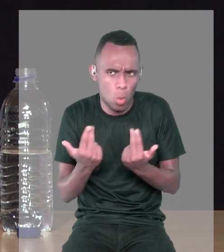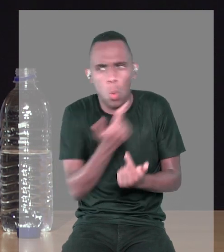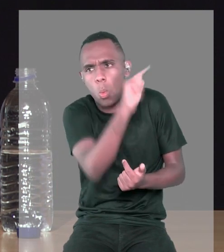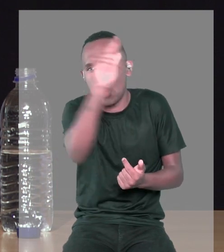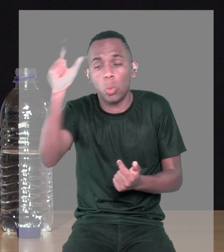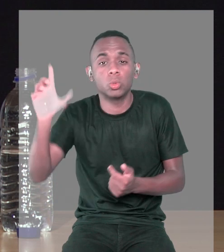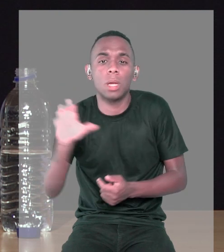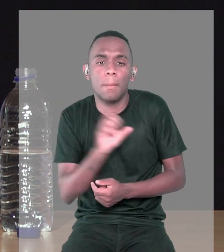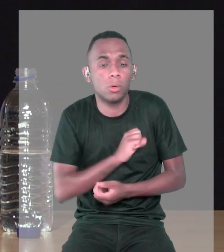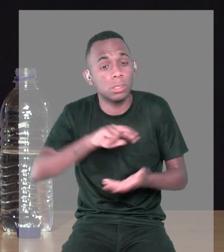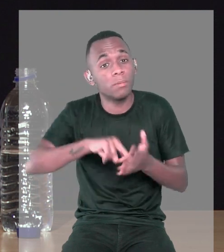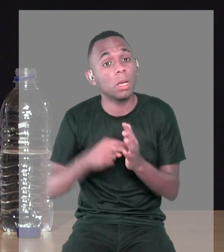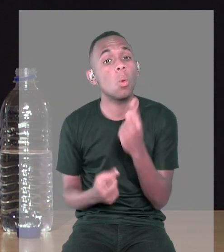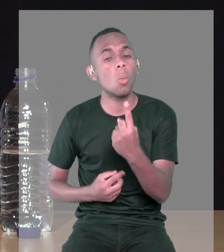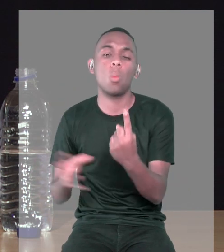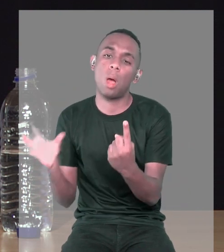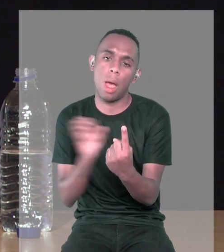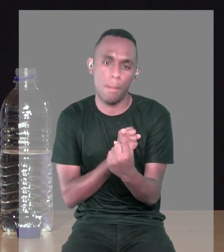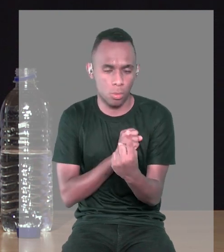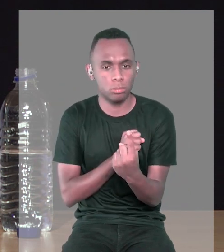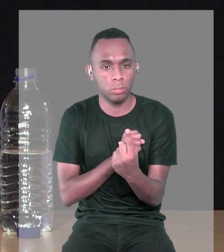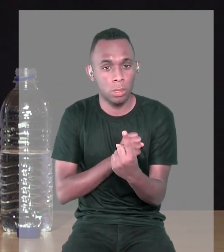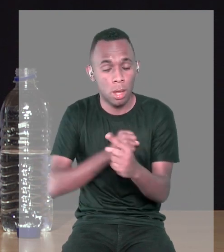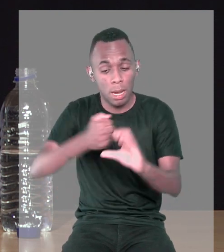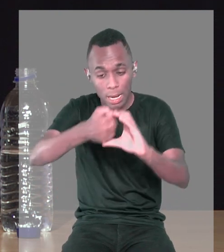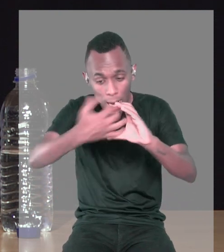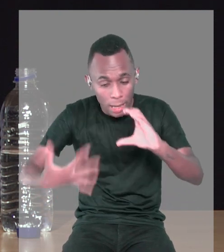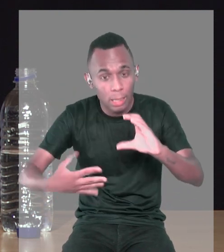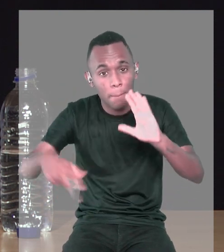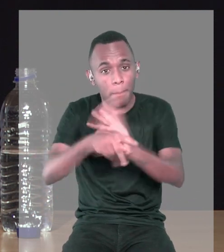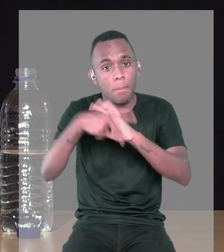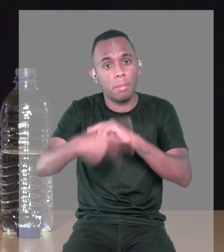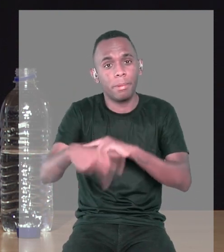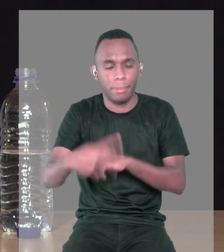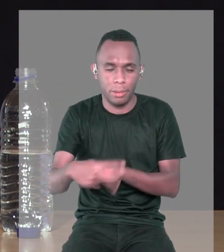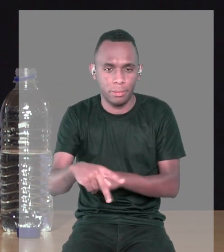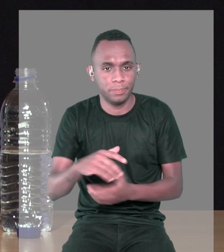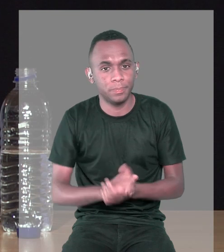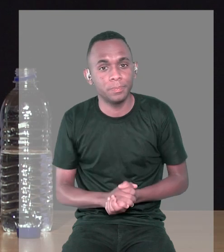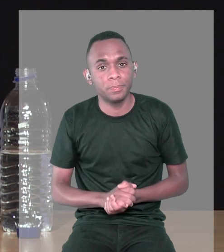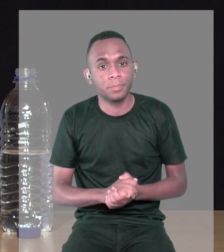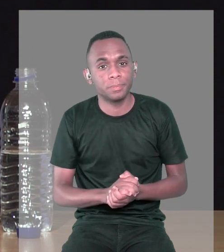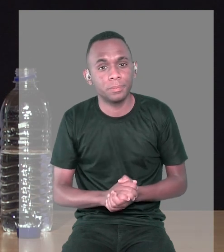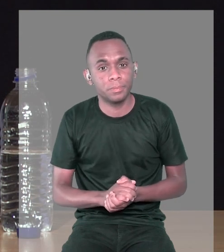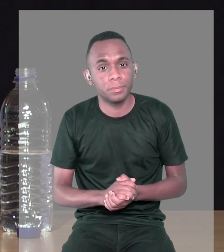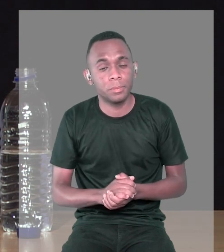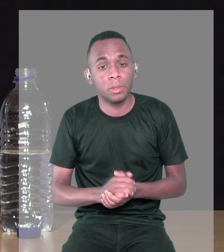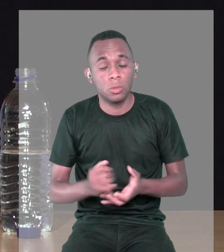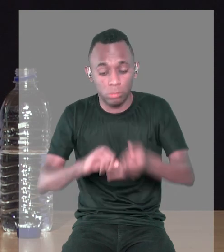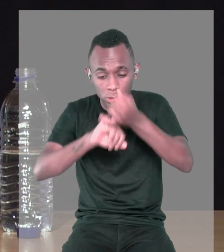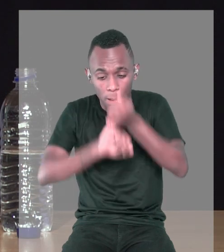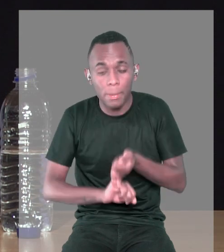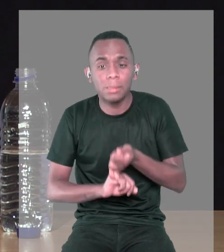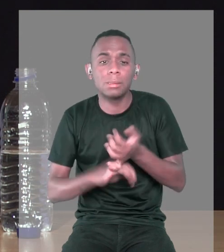paradoxalmente, como todos os outros, é apenas um. É singular, é único. Os